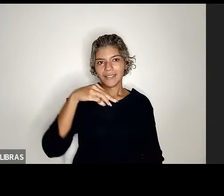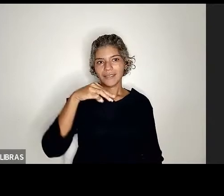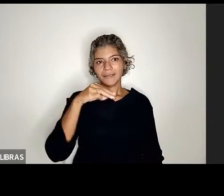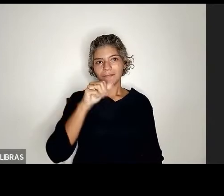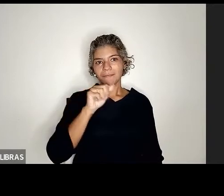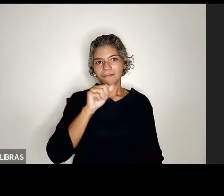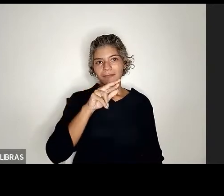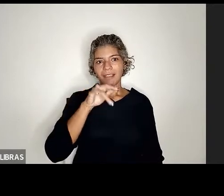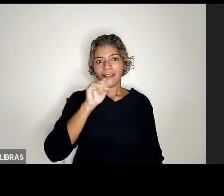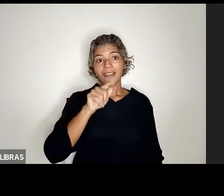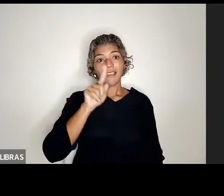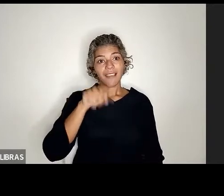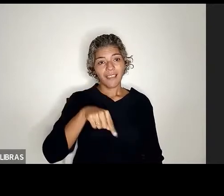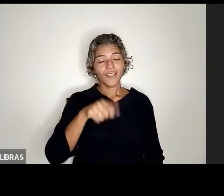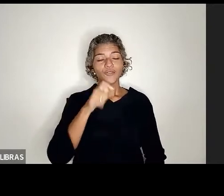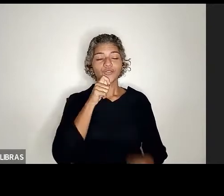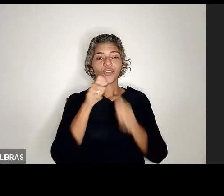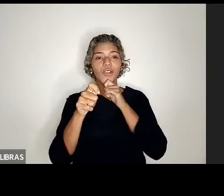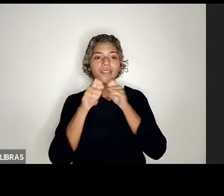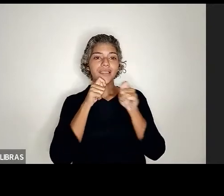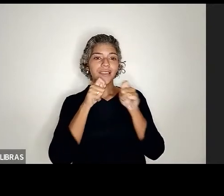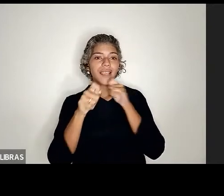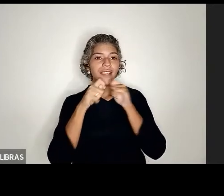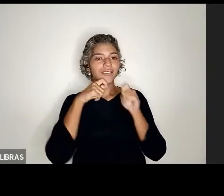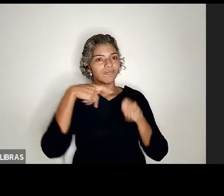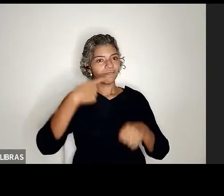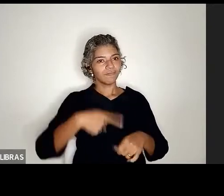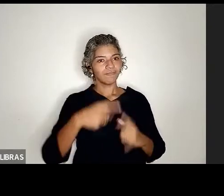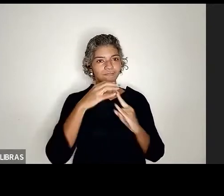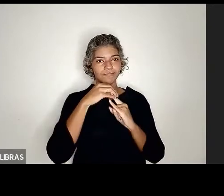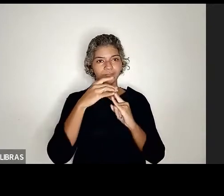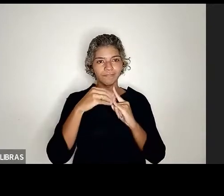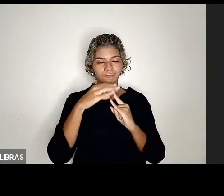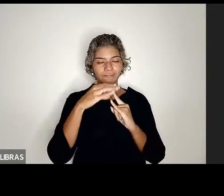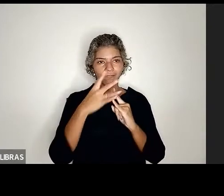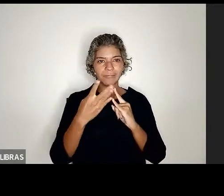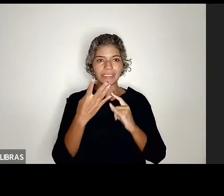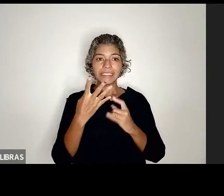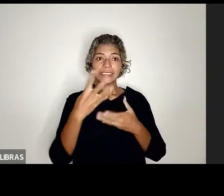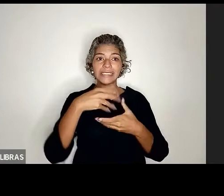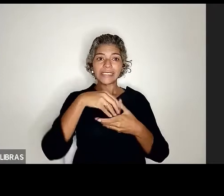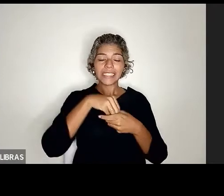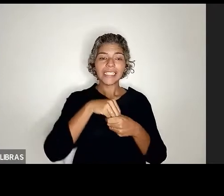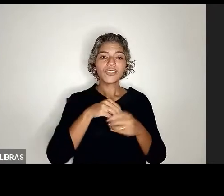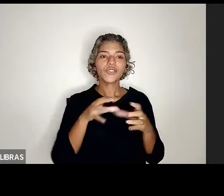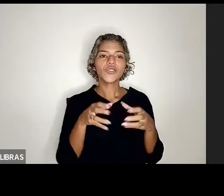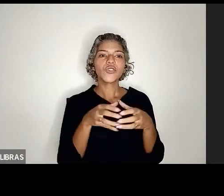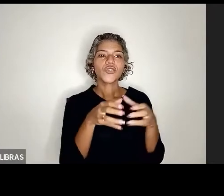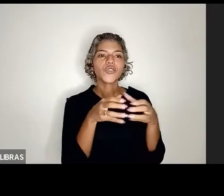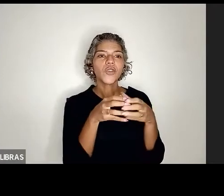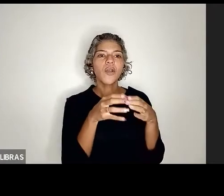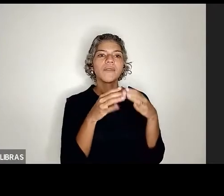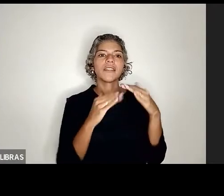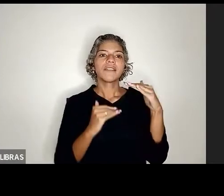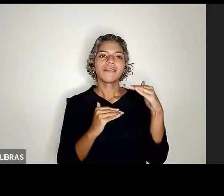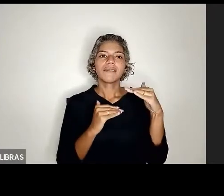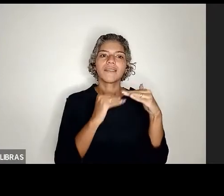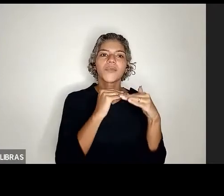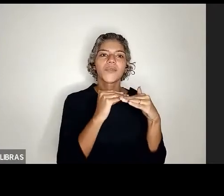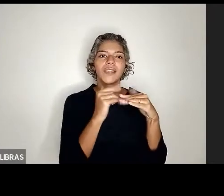Fiocruz, integrante da coordenação colegiada do Comitê para a Equidade de Gênero e Raça da Fiocruz.